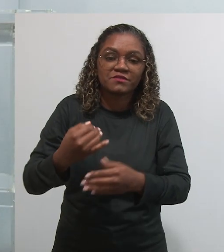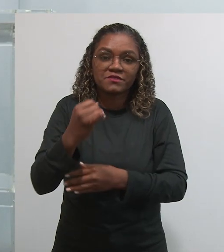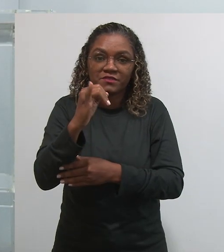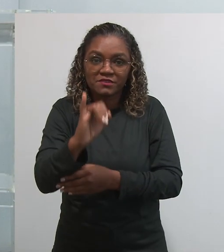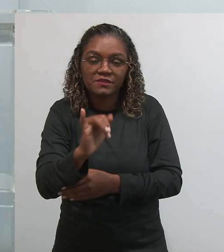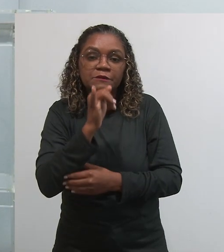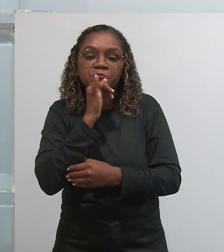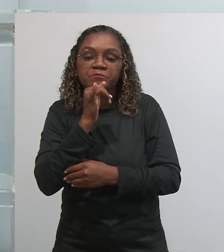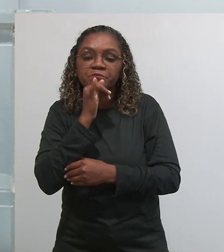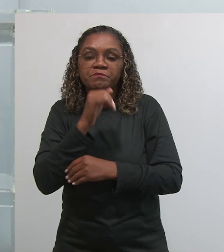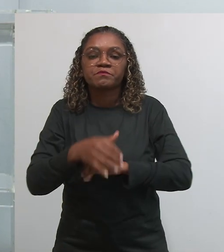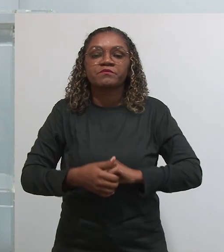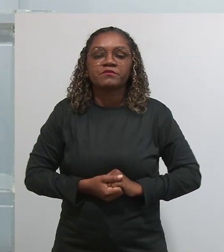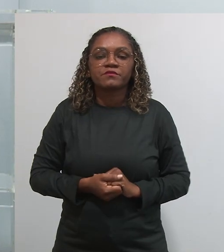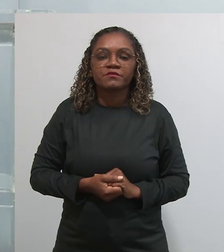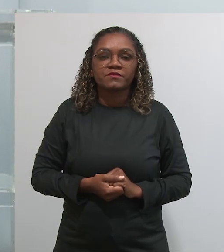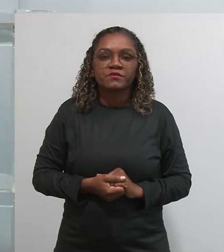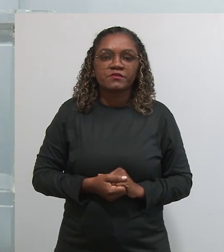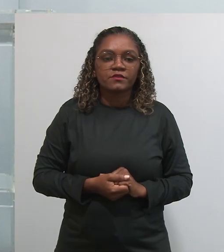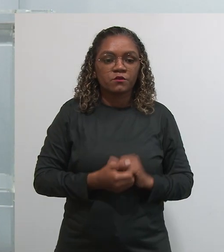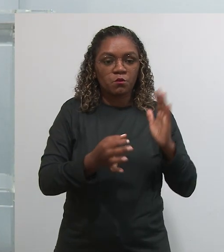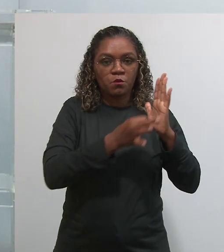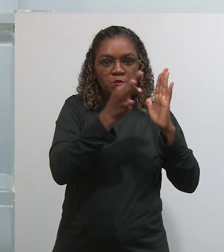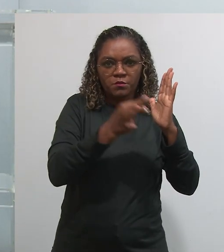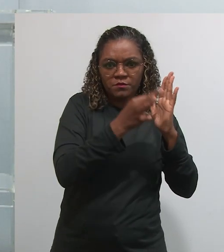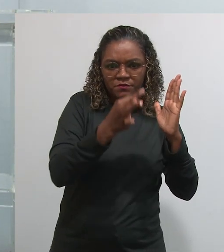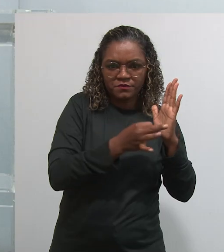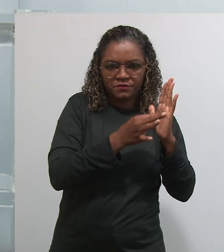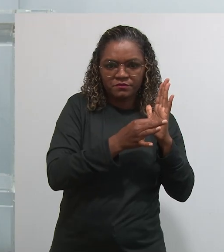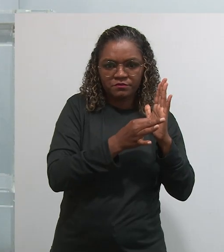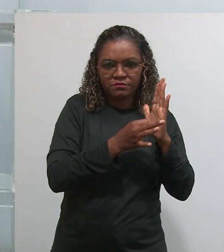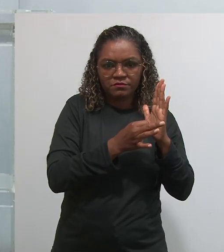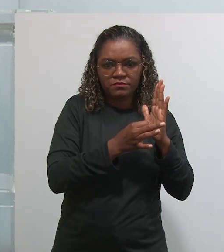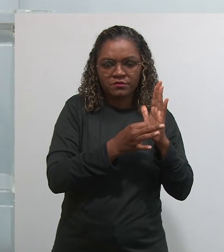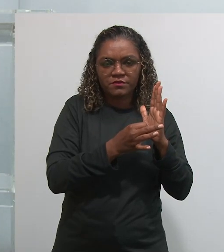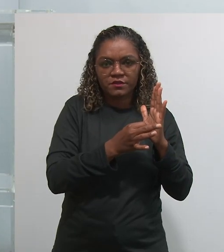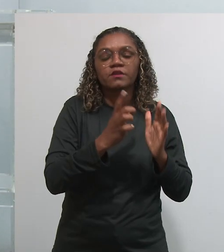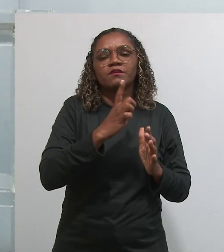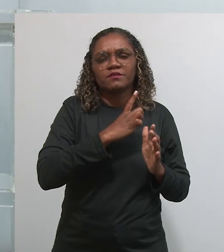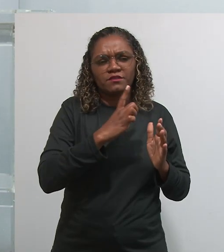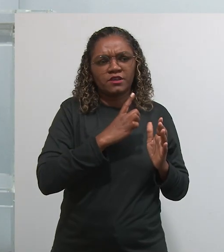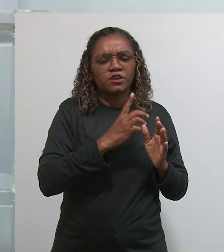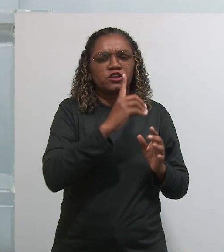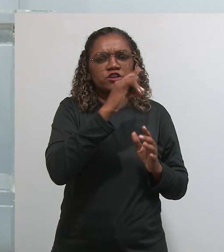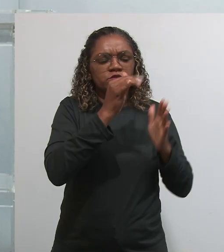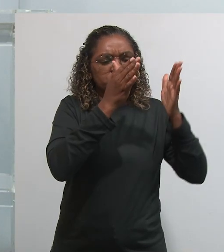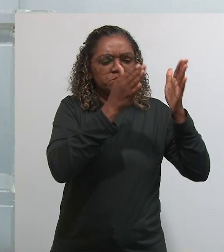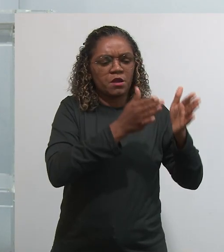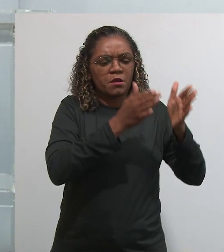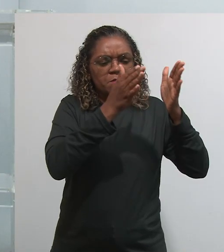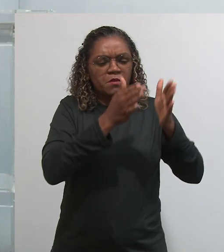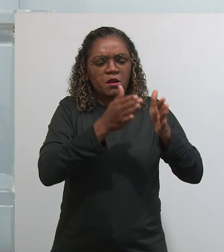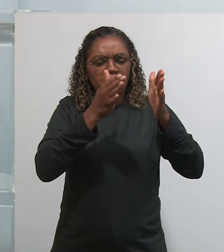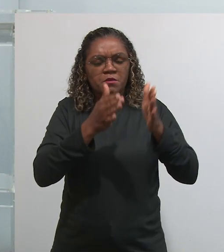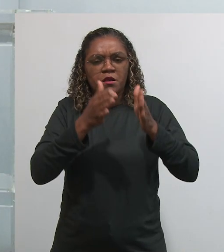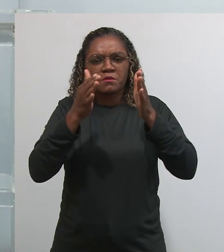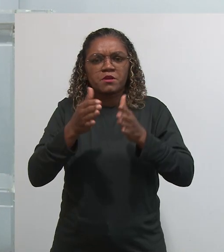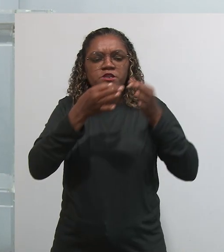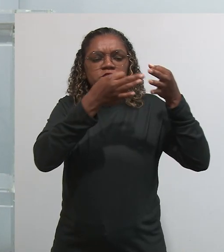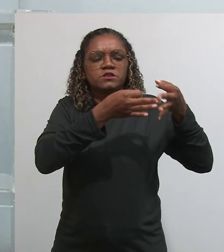se formos pensar, por exemplo, no nosso senso crítico, as estações do ano, elas têm datas, elas têm,